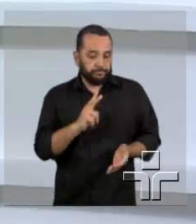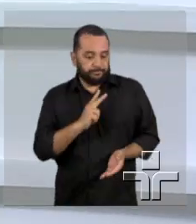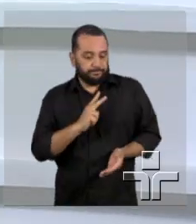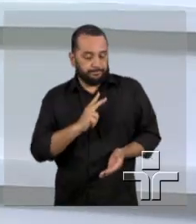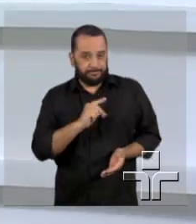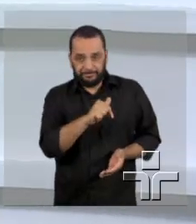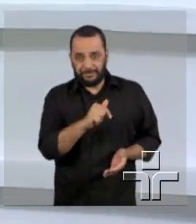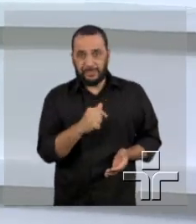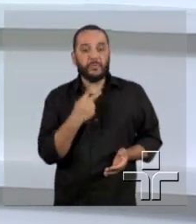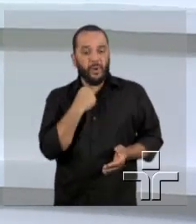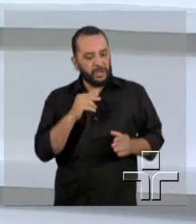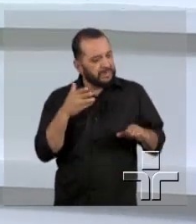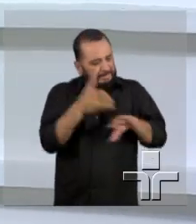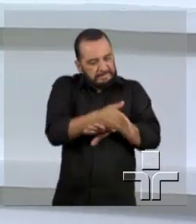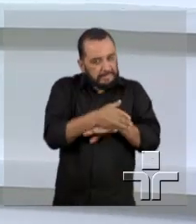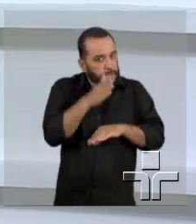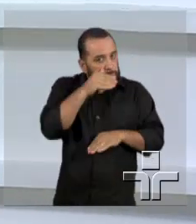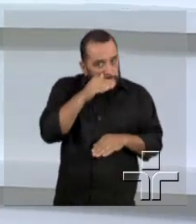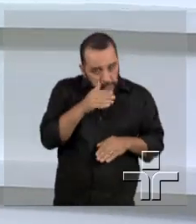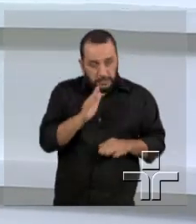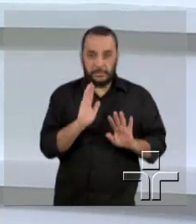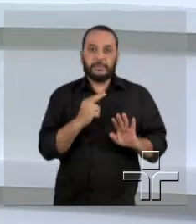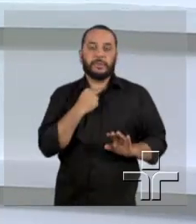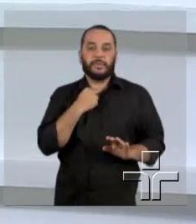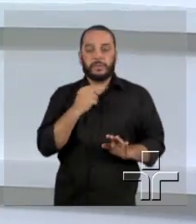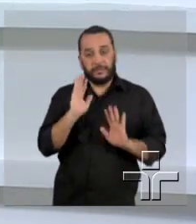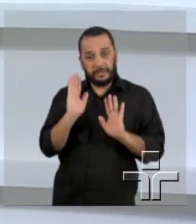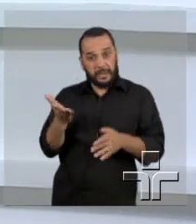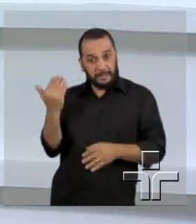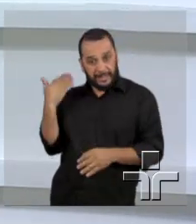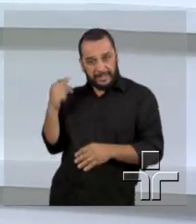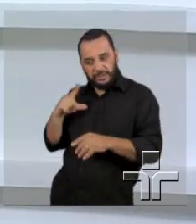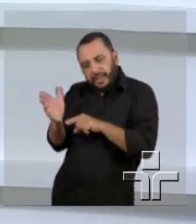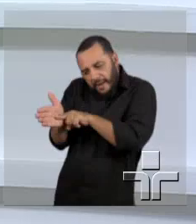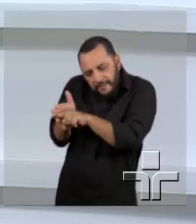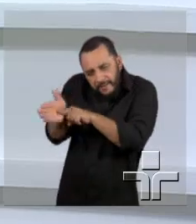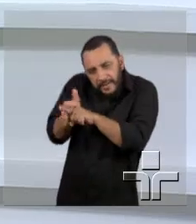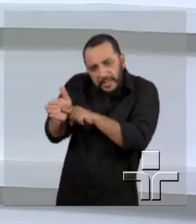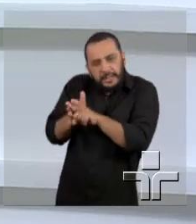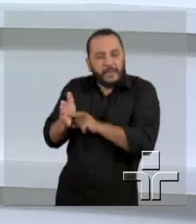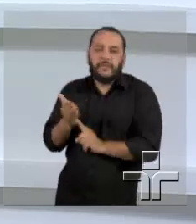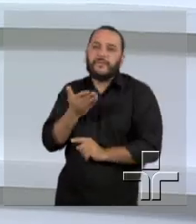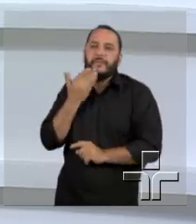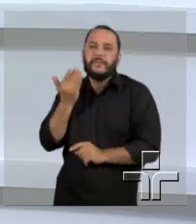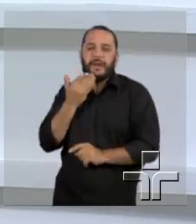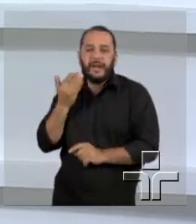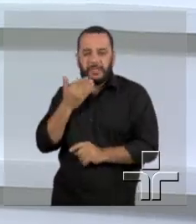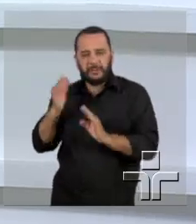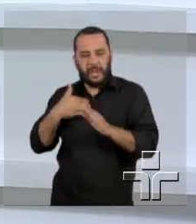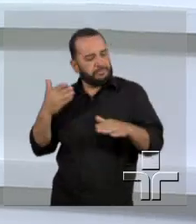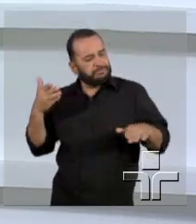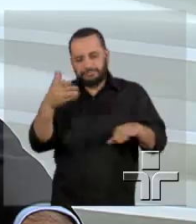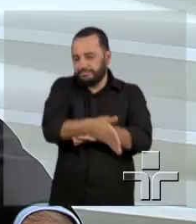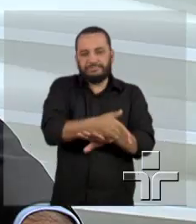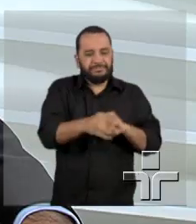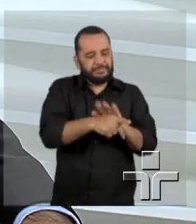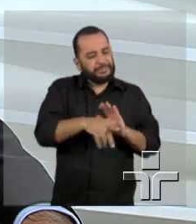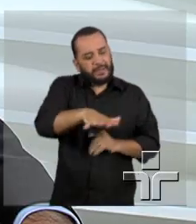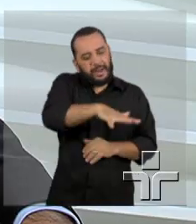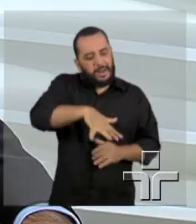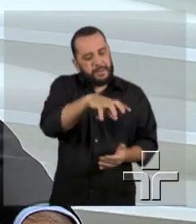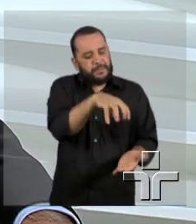fácil conduzir uma investigação, podendo oficiar diretamente as instâncias bancárias, os entes